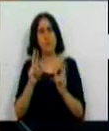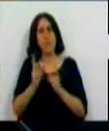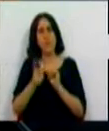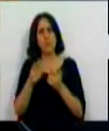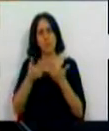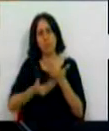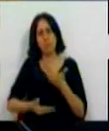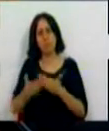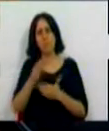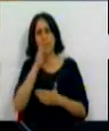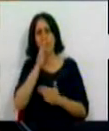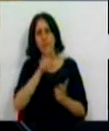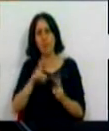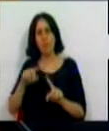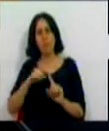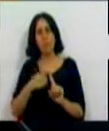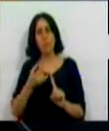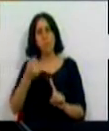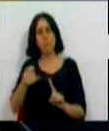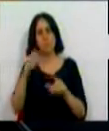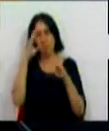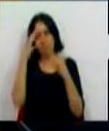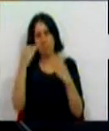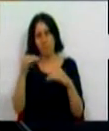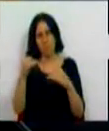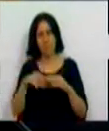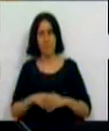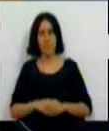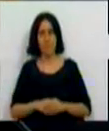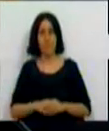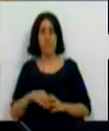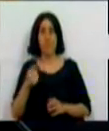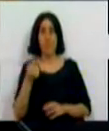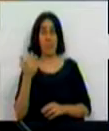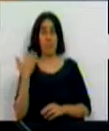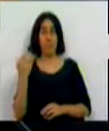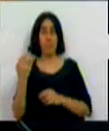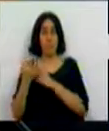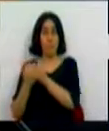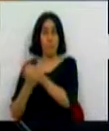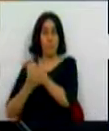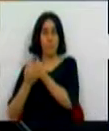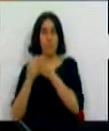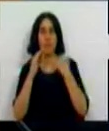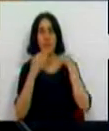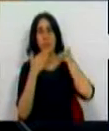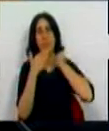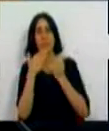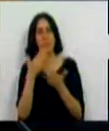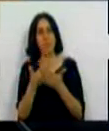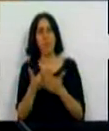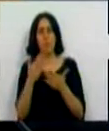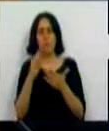comece a ser concretizado no próximo ano letivo? Saiu recentemente o despacho de organização do ano